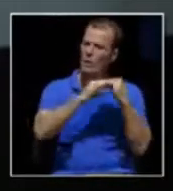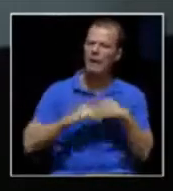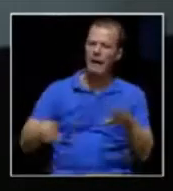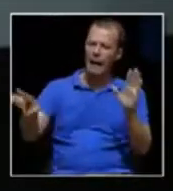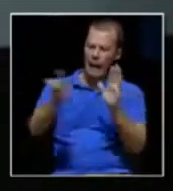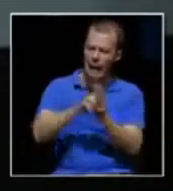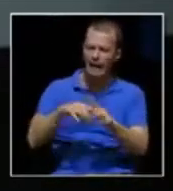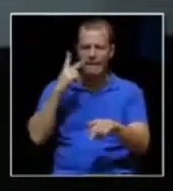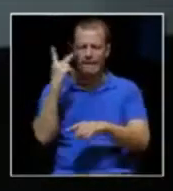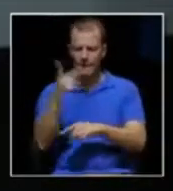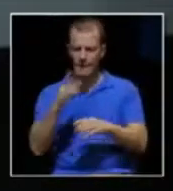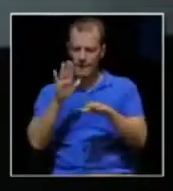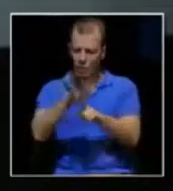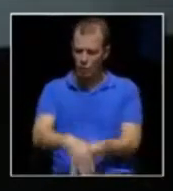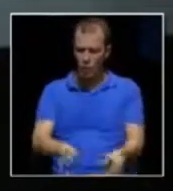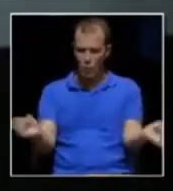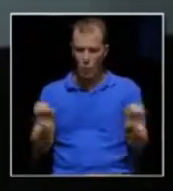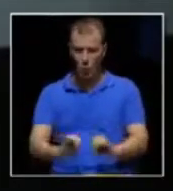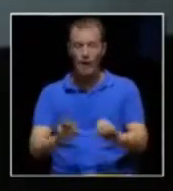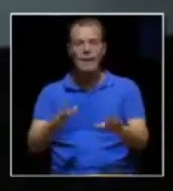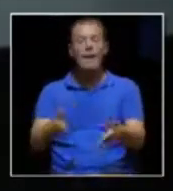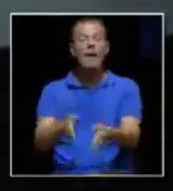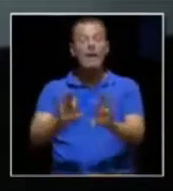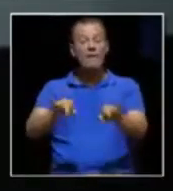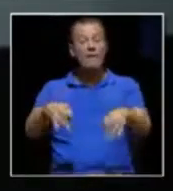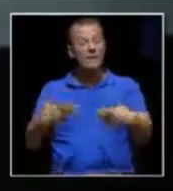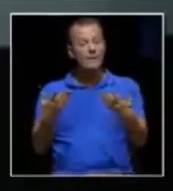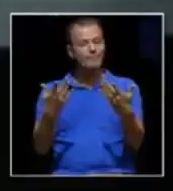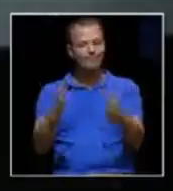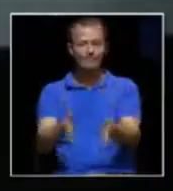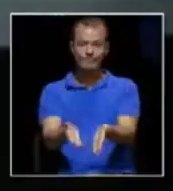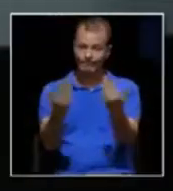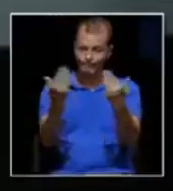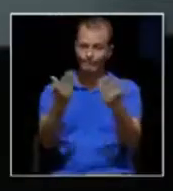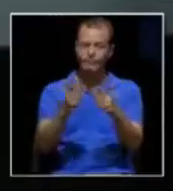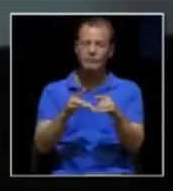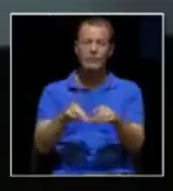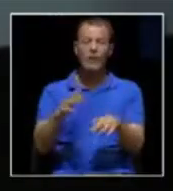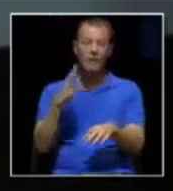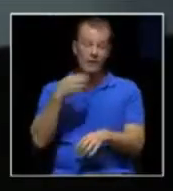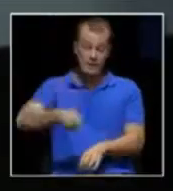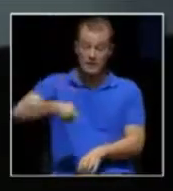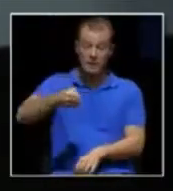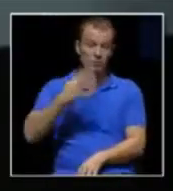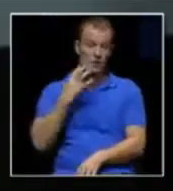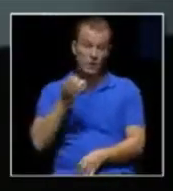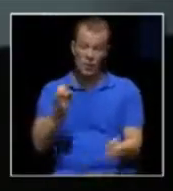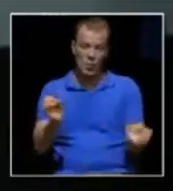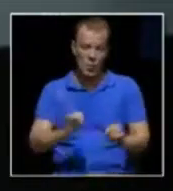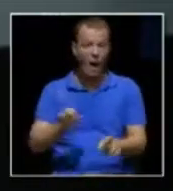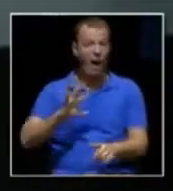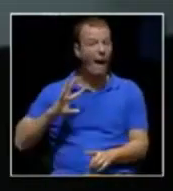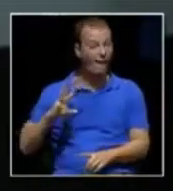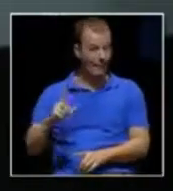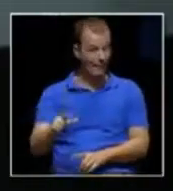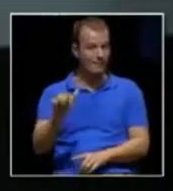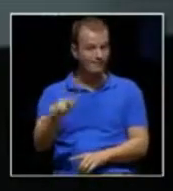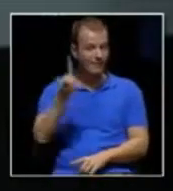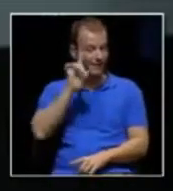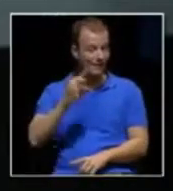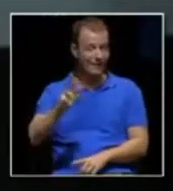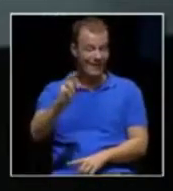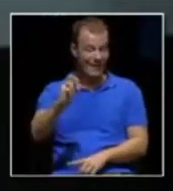sem preconceitos. Por fim, propomos uma saudação ao Dia Internacional Sem Sacos de Plástico, que se assinala amanhã, 3 de julho, e que tem